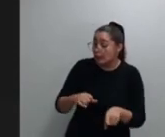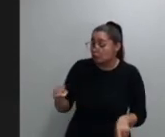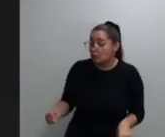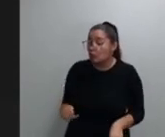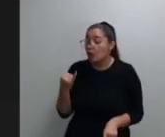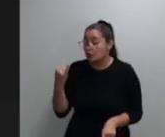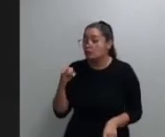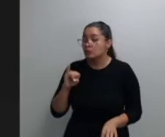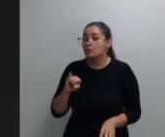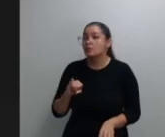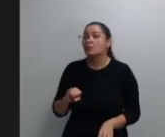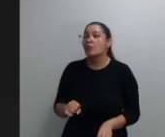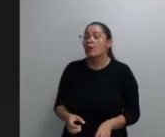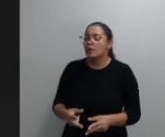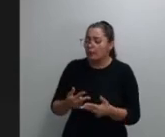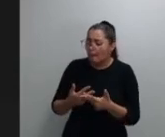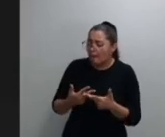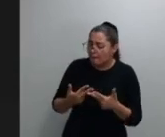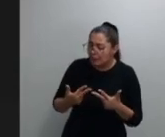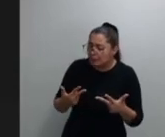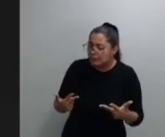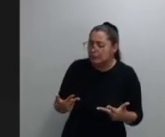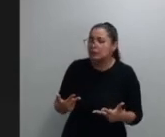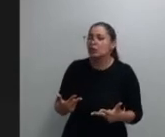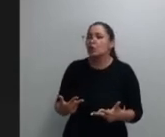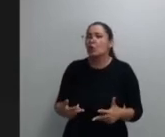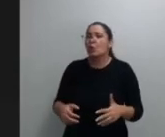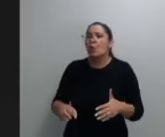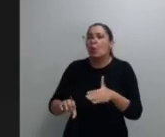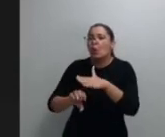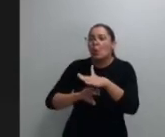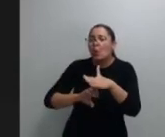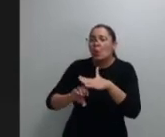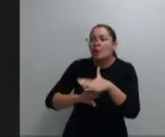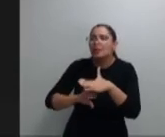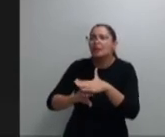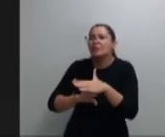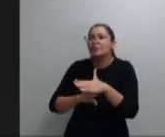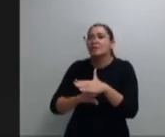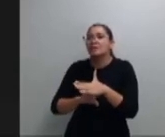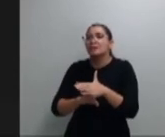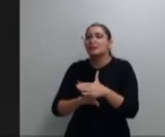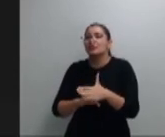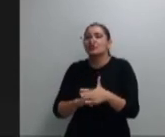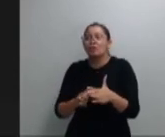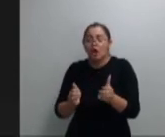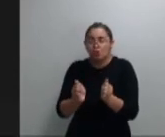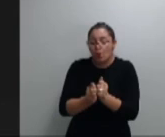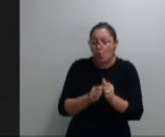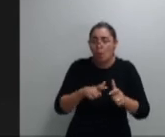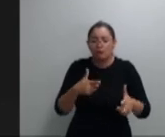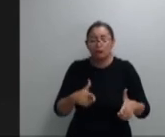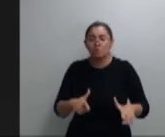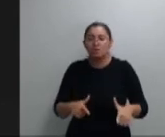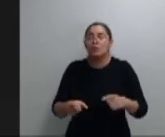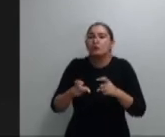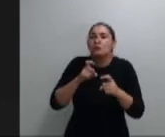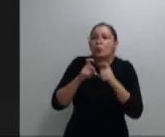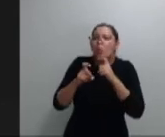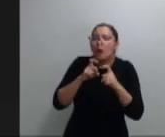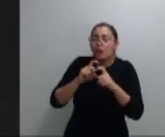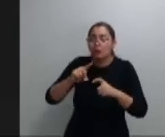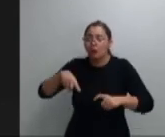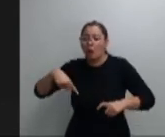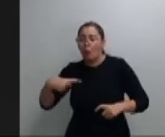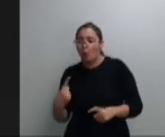aqui que diz que mesmo que uma empresa que escolhe com outra mesmo que os coligados não tenham acesso à administração da outra empresa